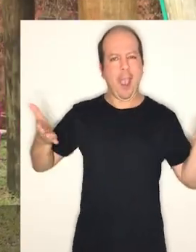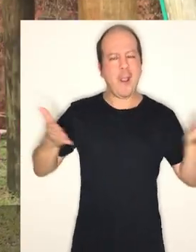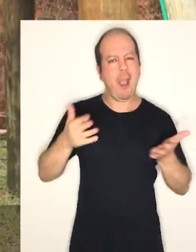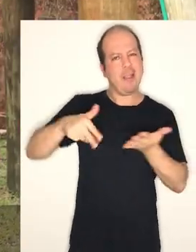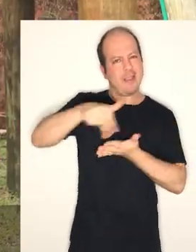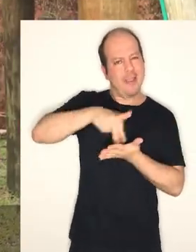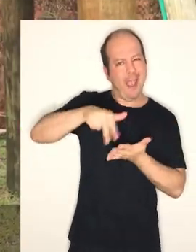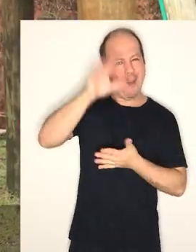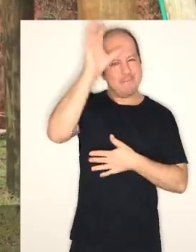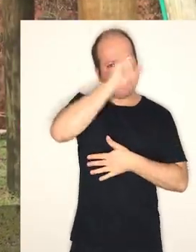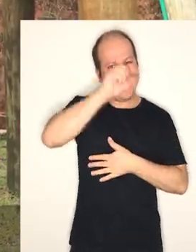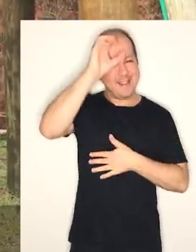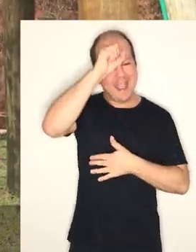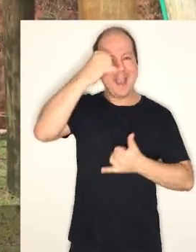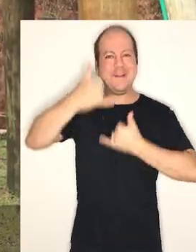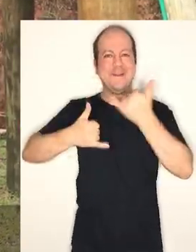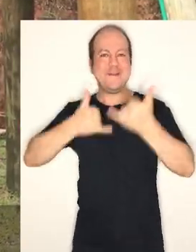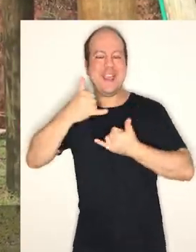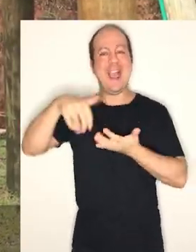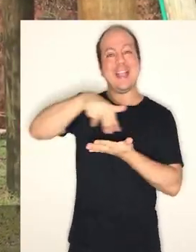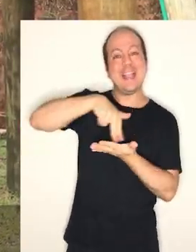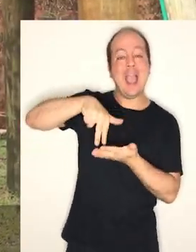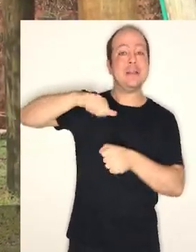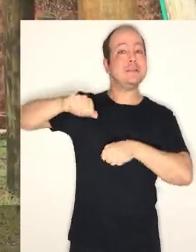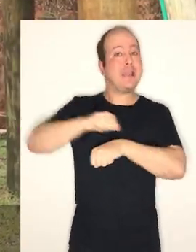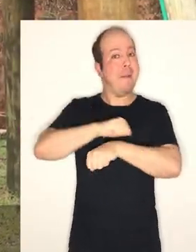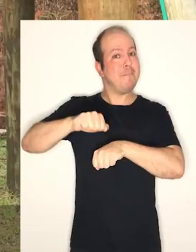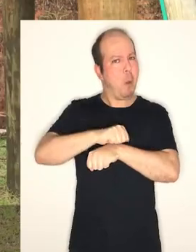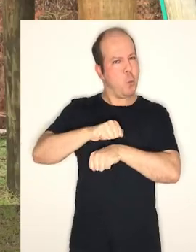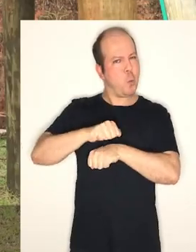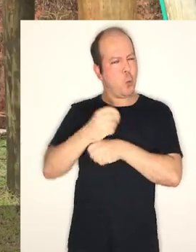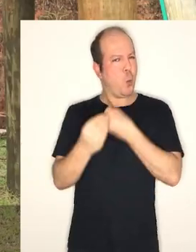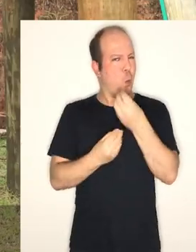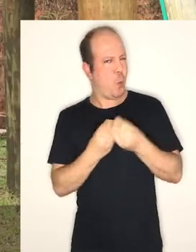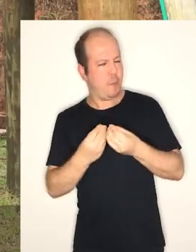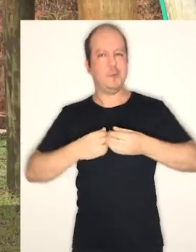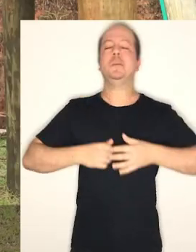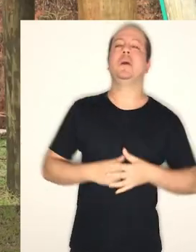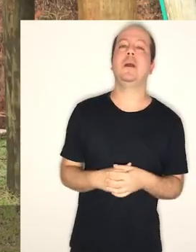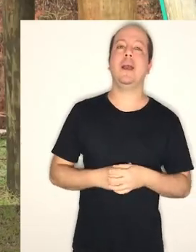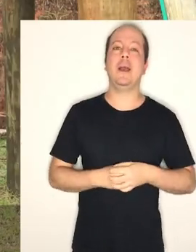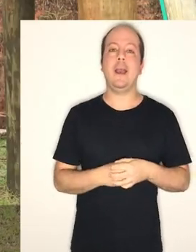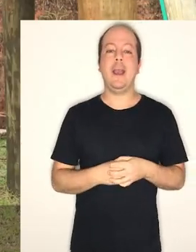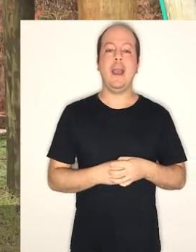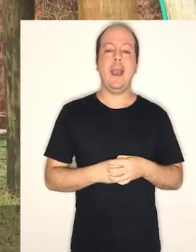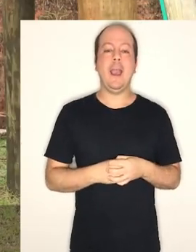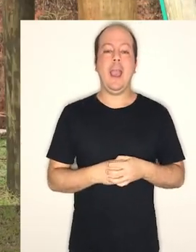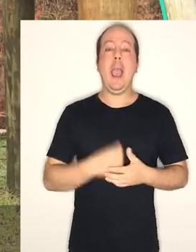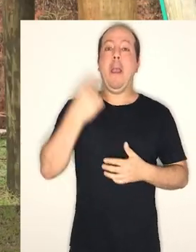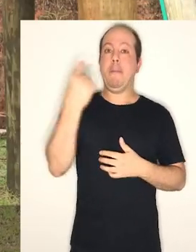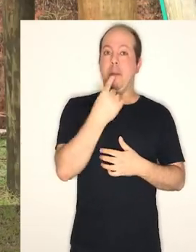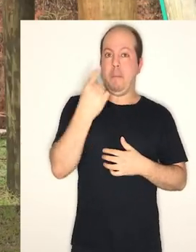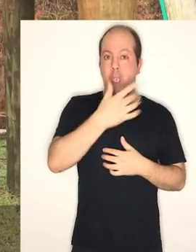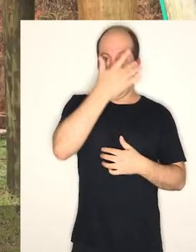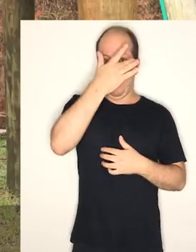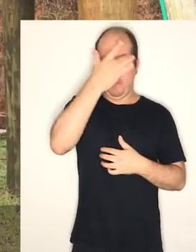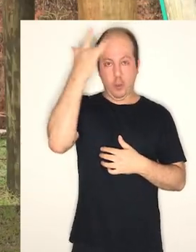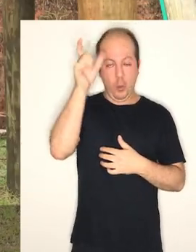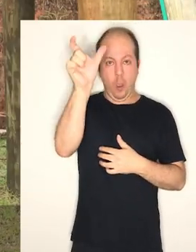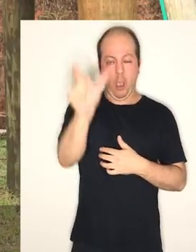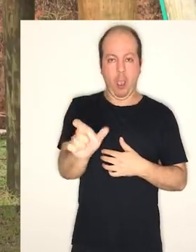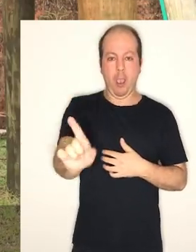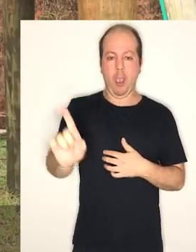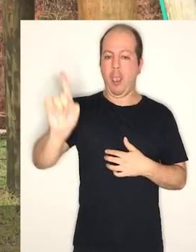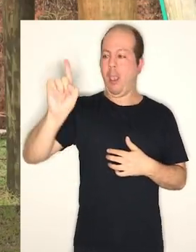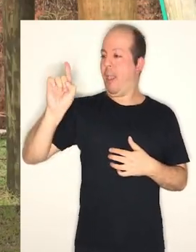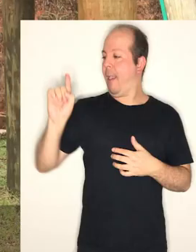e simbora aprender a brincar a dança do sabão. É bem fácil. Primeiro você vai escolher um parceiro ou uma parceira